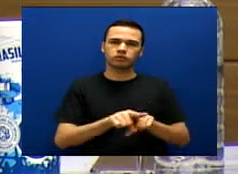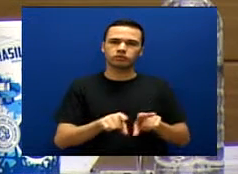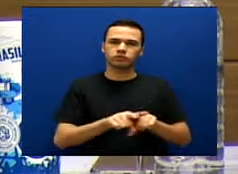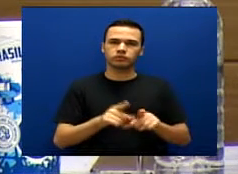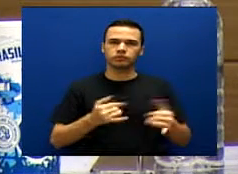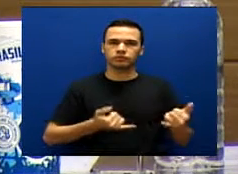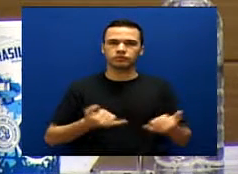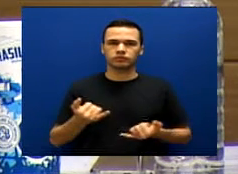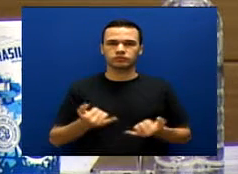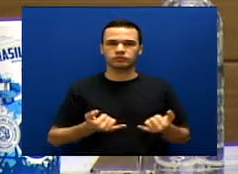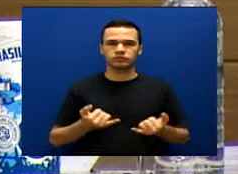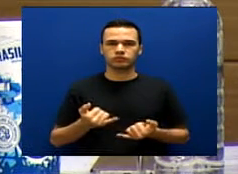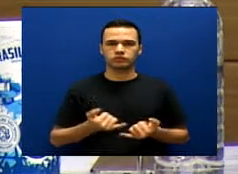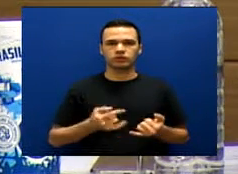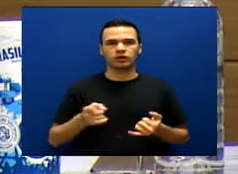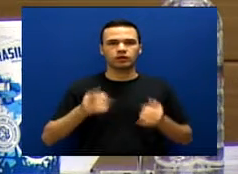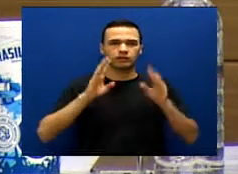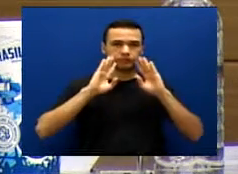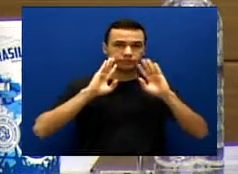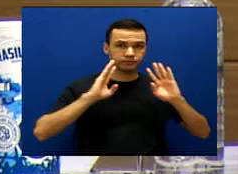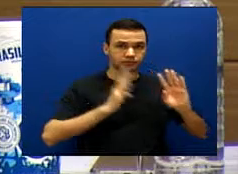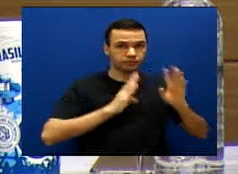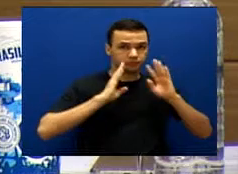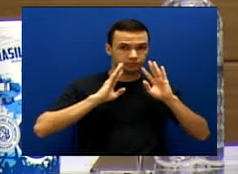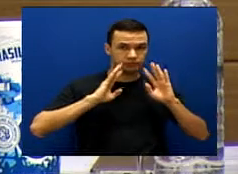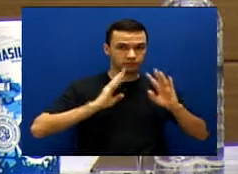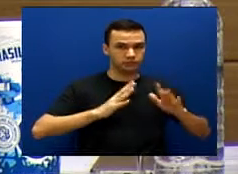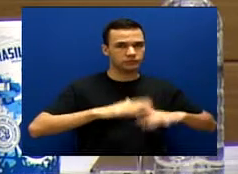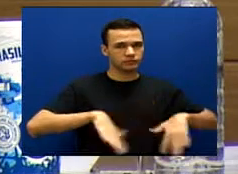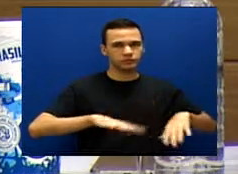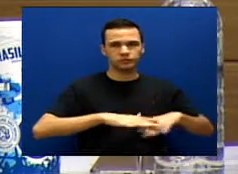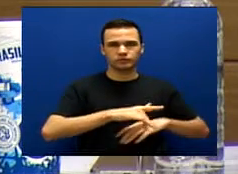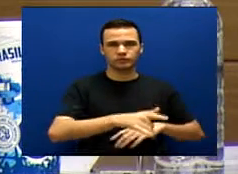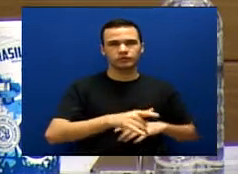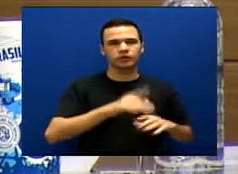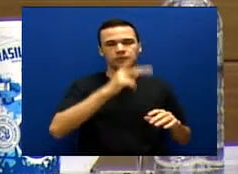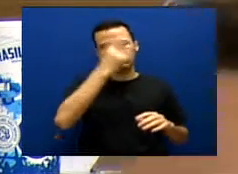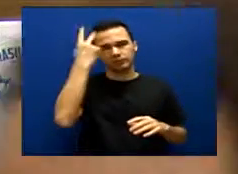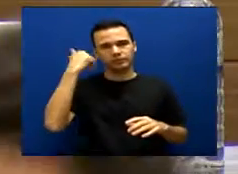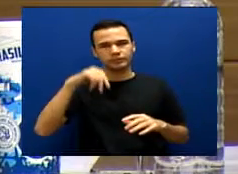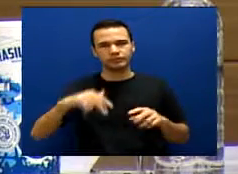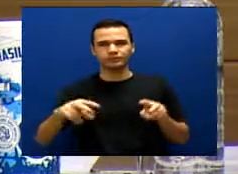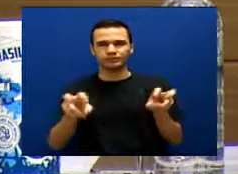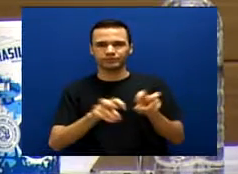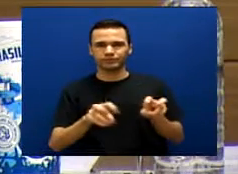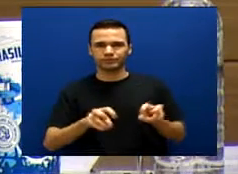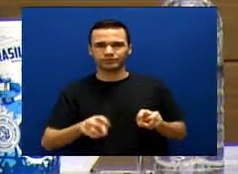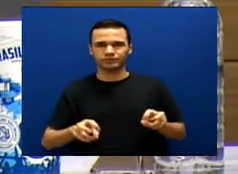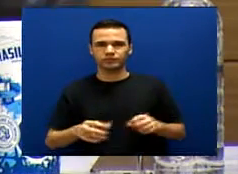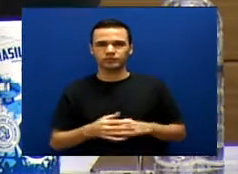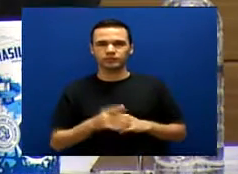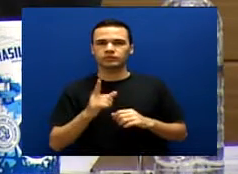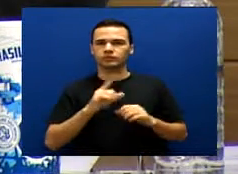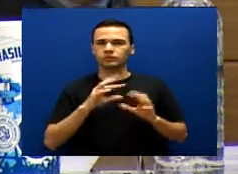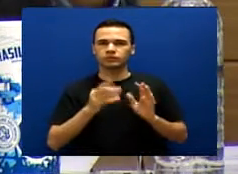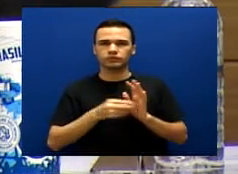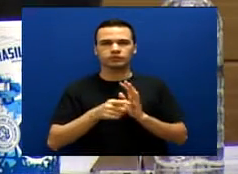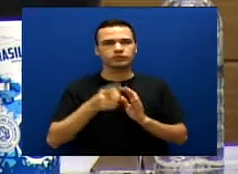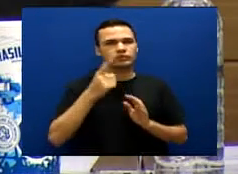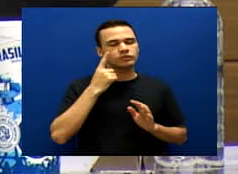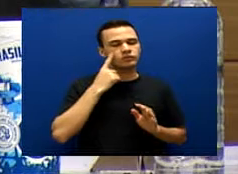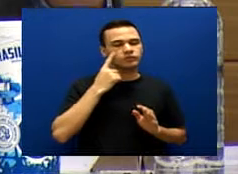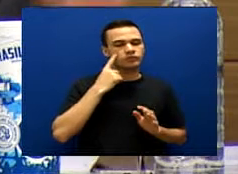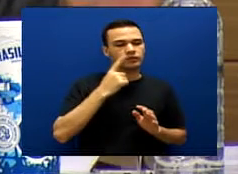nesse dia do jogo é a atenção que foi dada para os torcedores que foram ao estádio, né? Foram todos